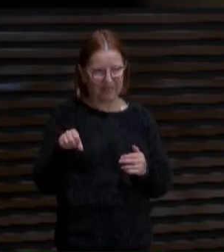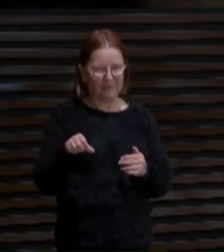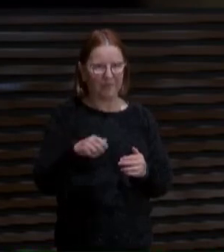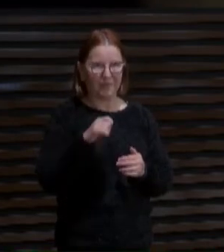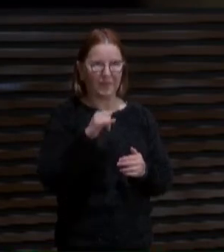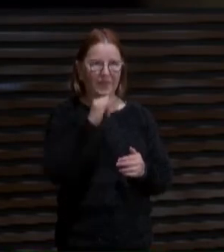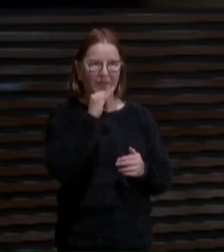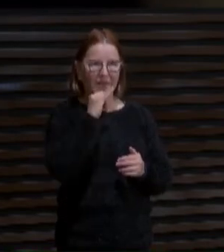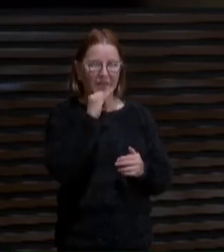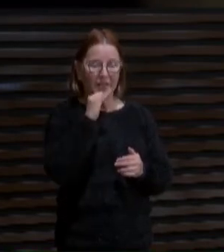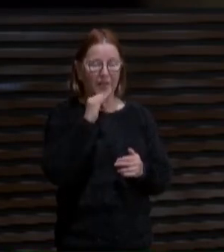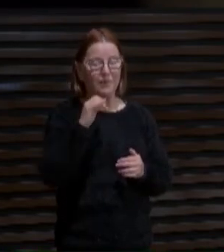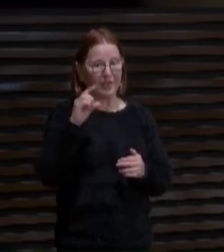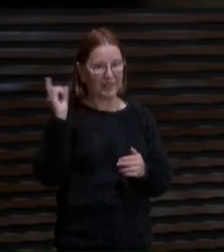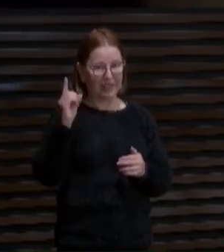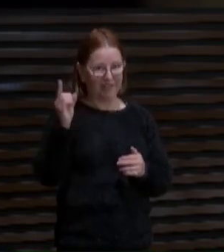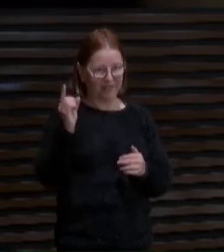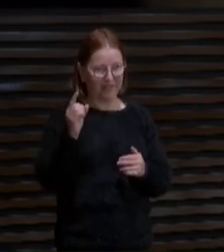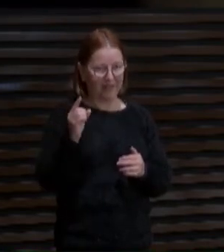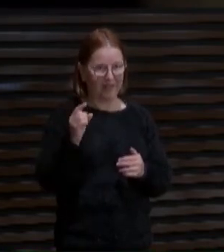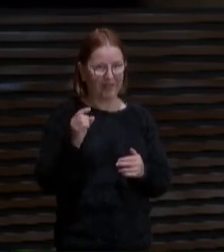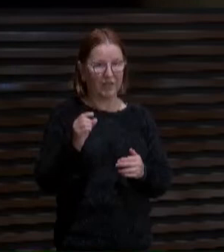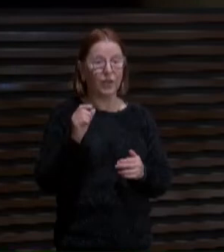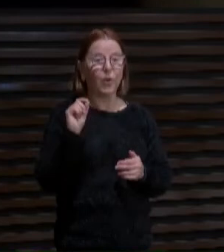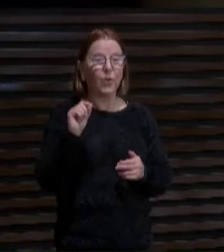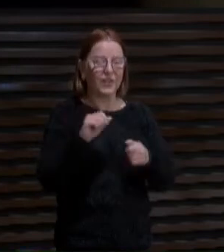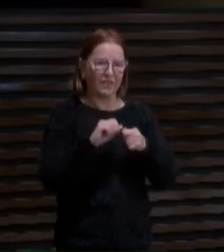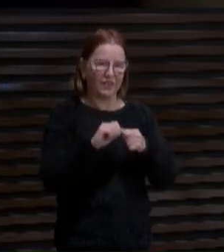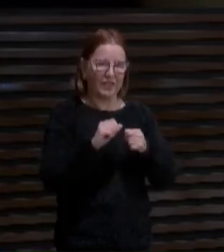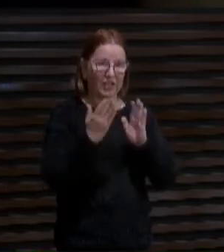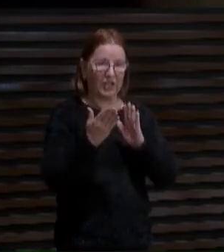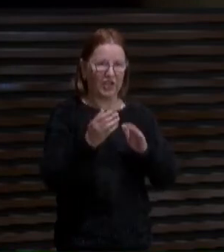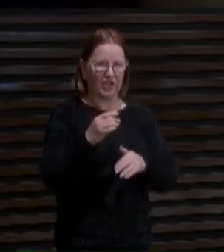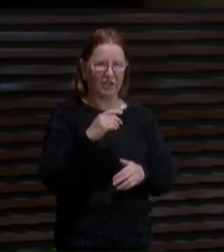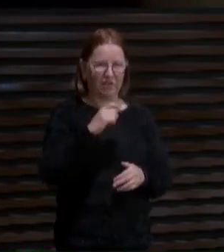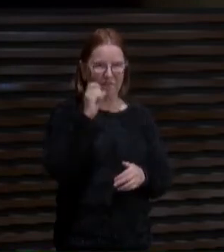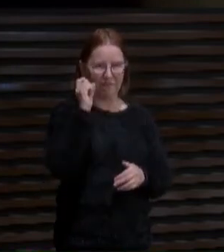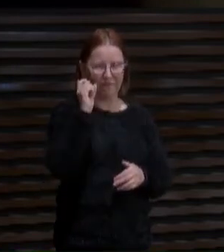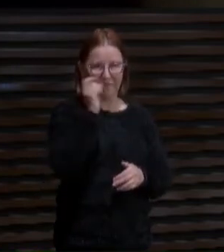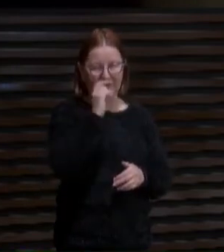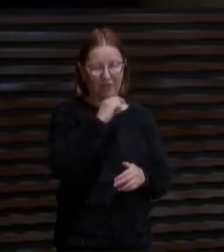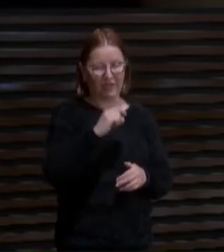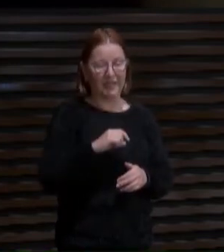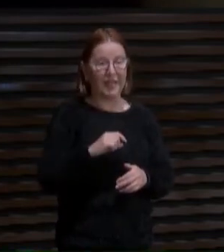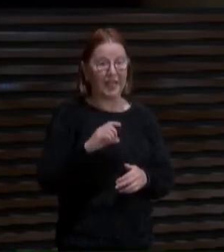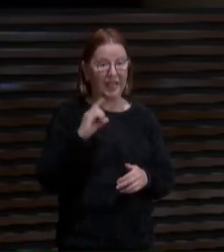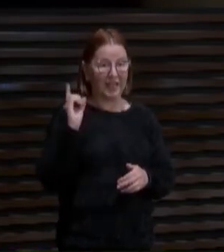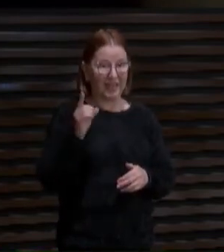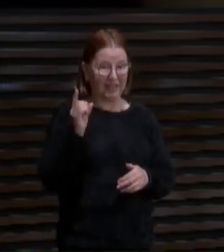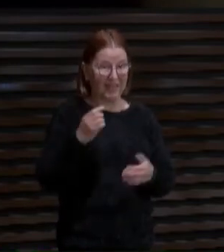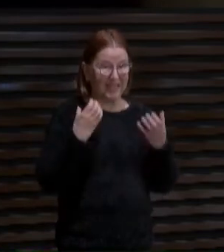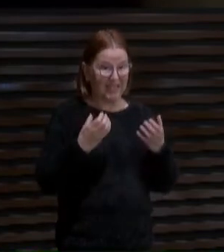diante de calúnias ele foi escrito num contexto em que Davi pretendia declarar-se inocente de acusações que